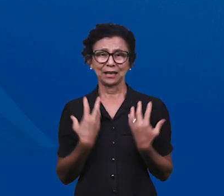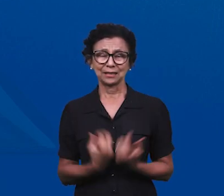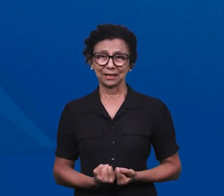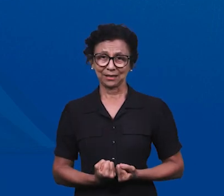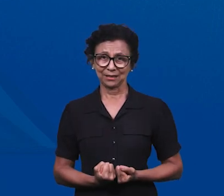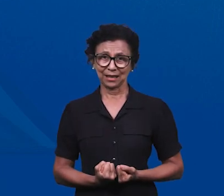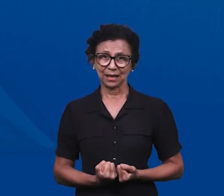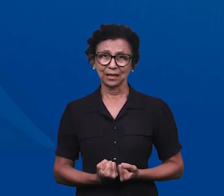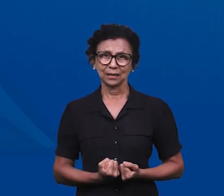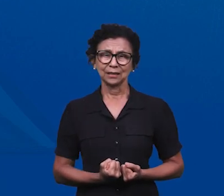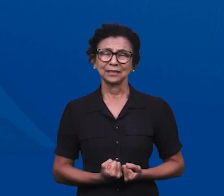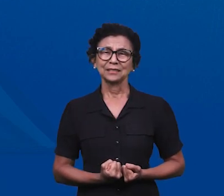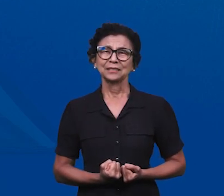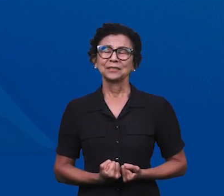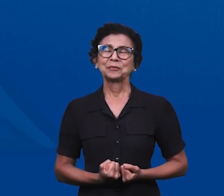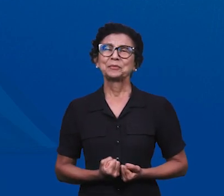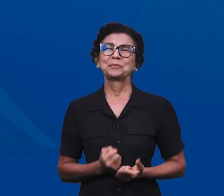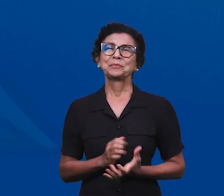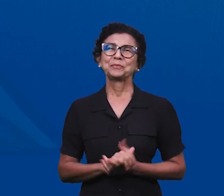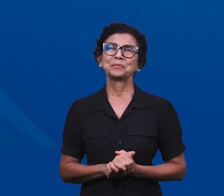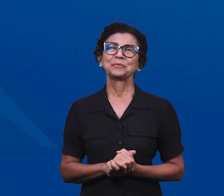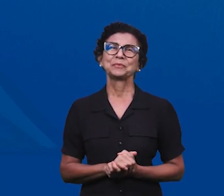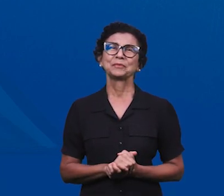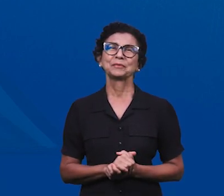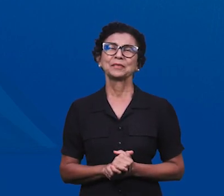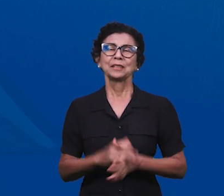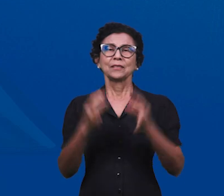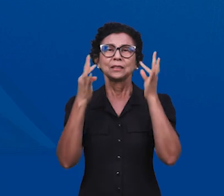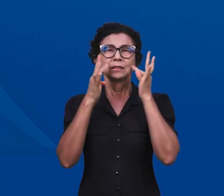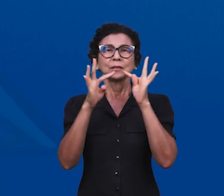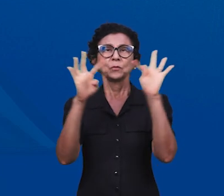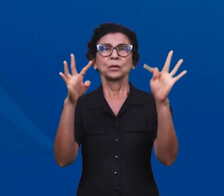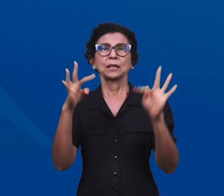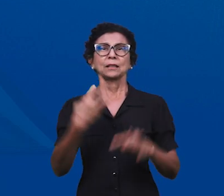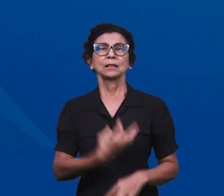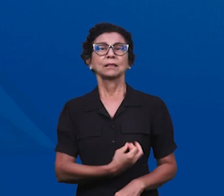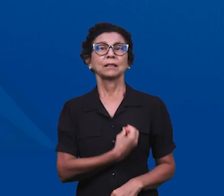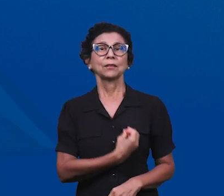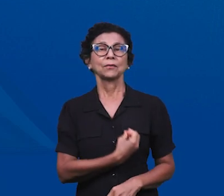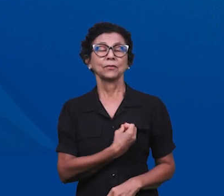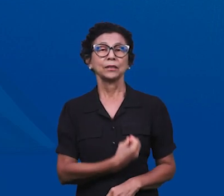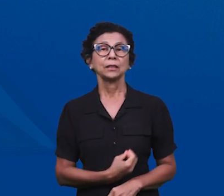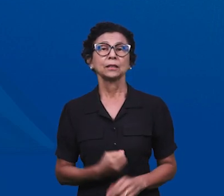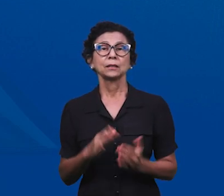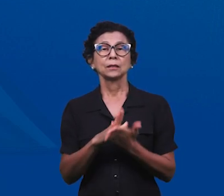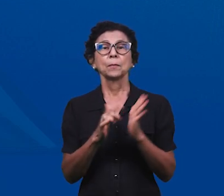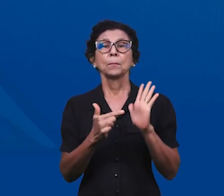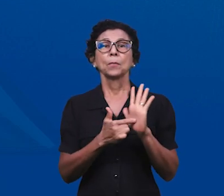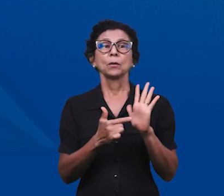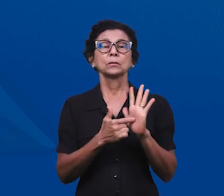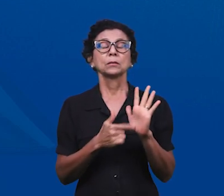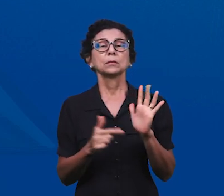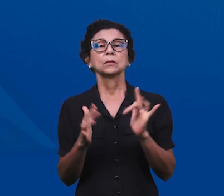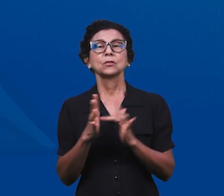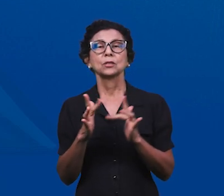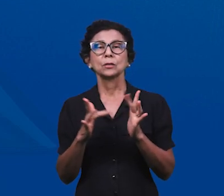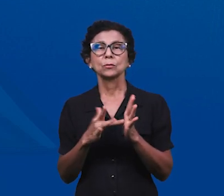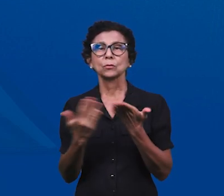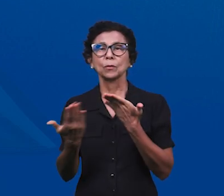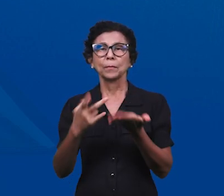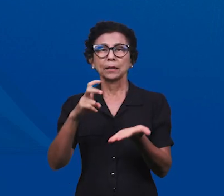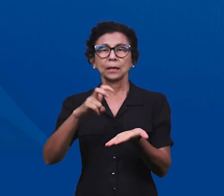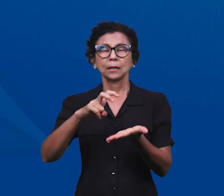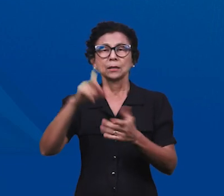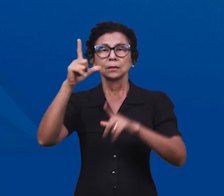a luz da vida. A Bíblia também chama Jesus como a resplandecente estrela